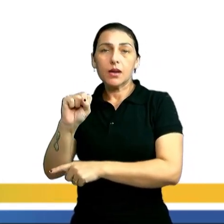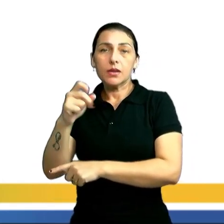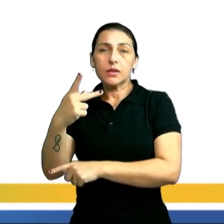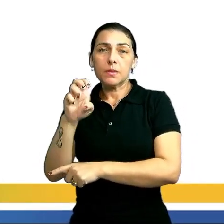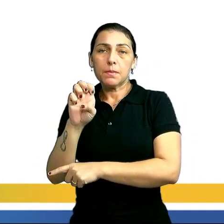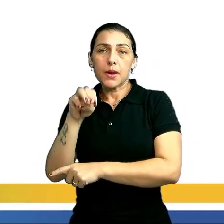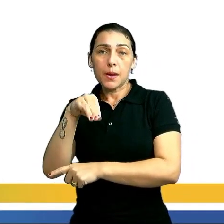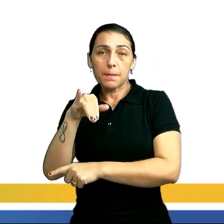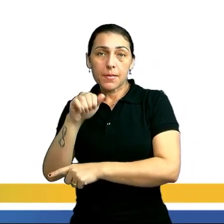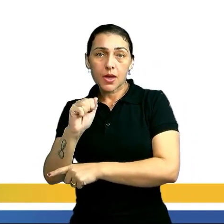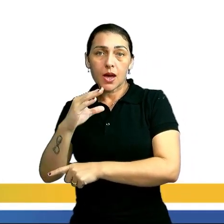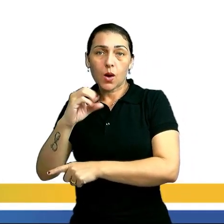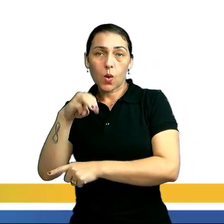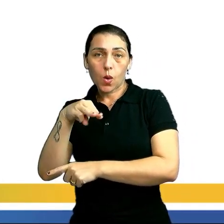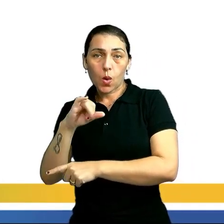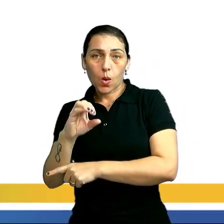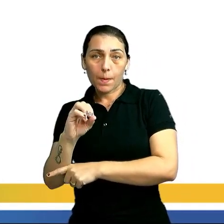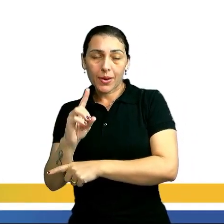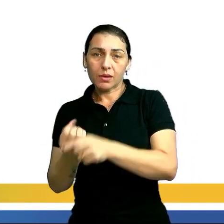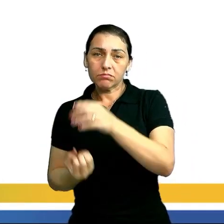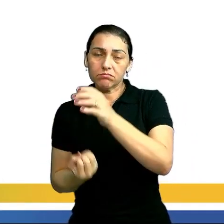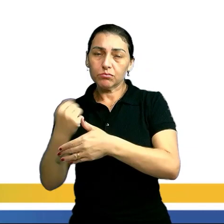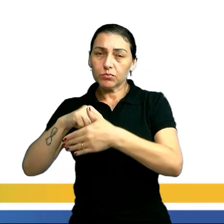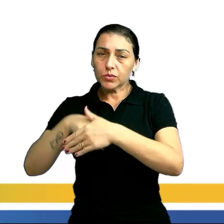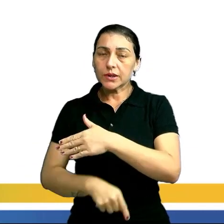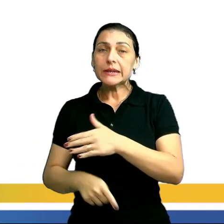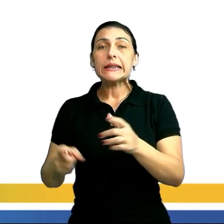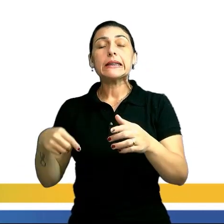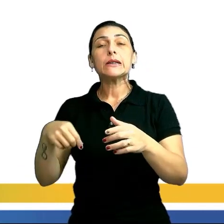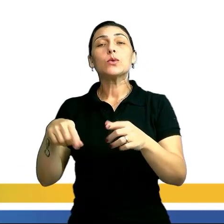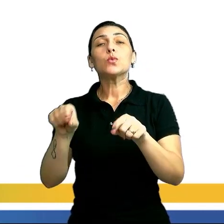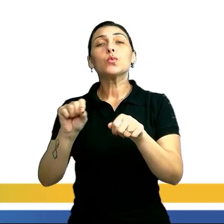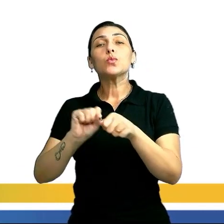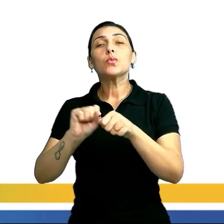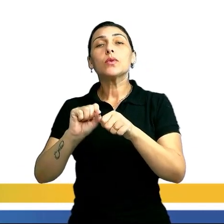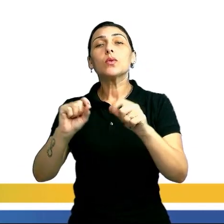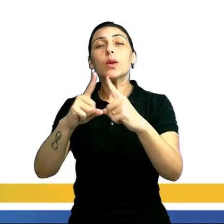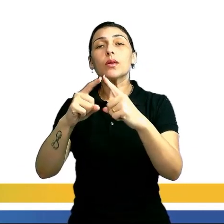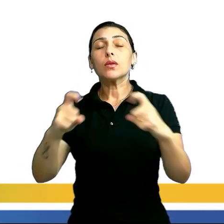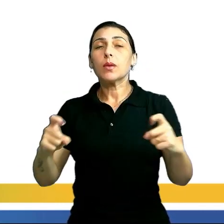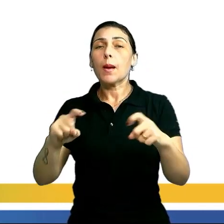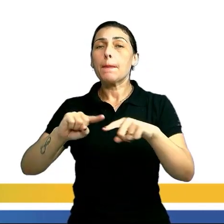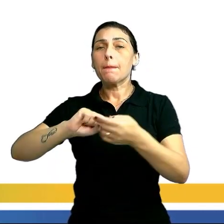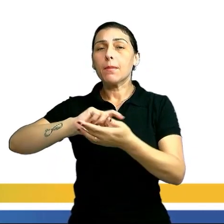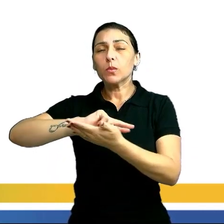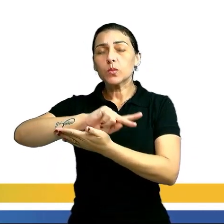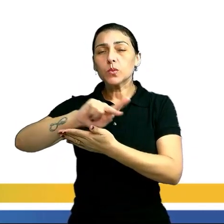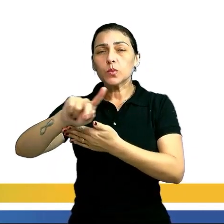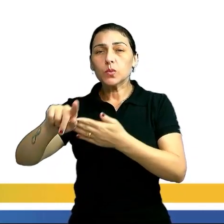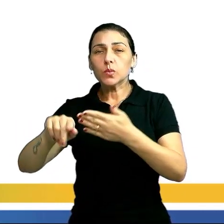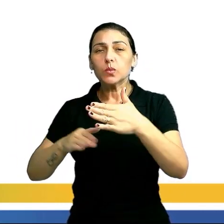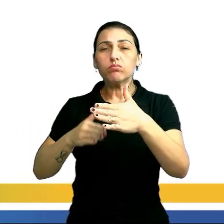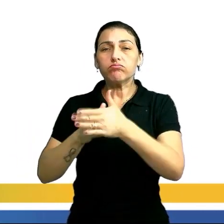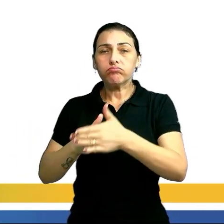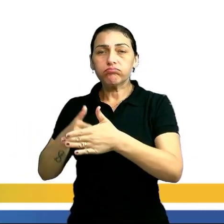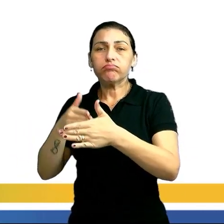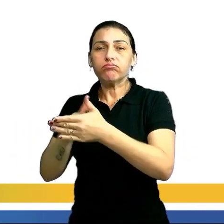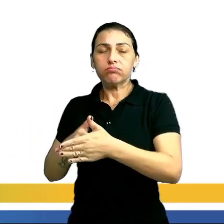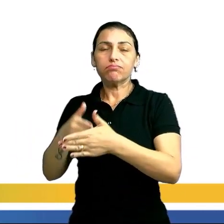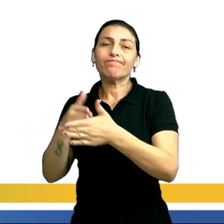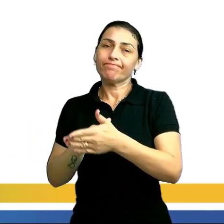Essa ela é mais difundida dentro do método científico, mas ela encontra várias barreiras, várias